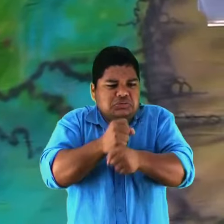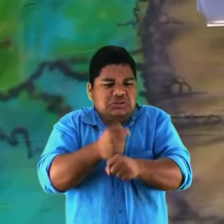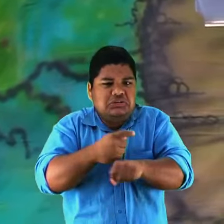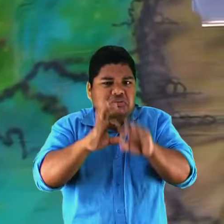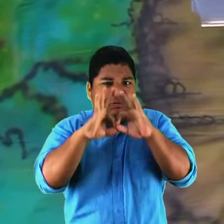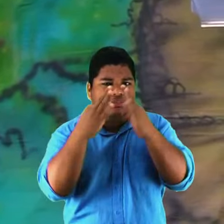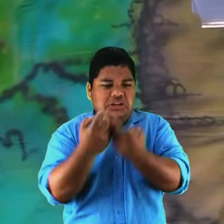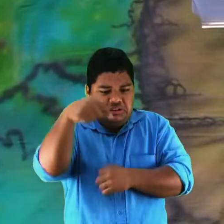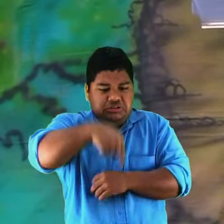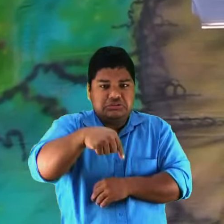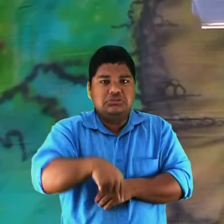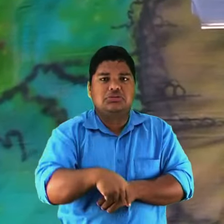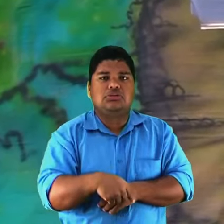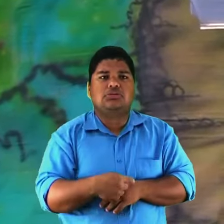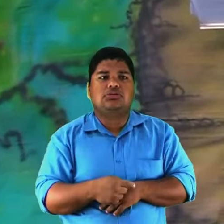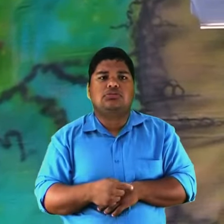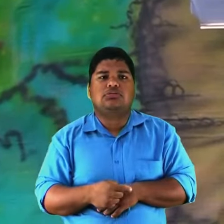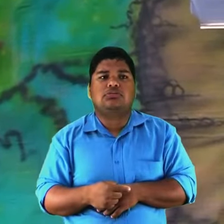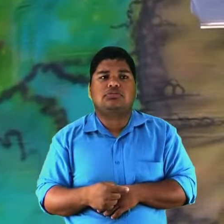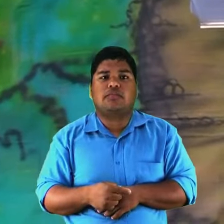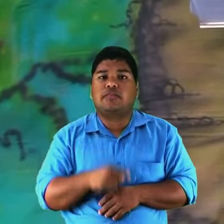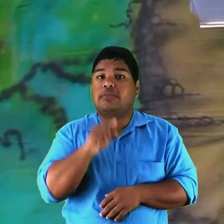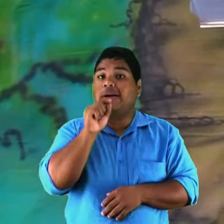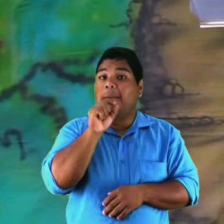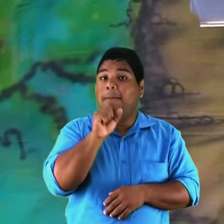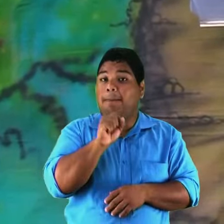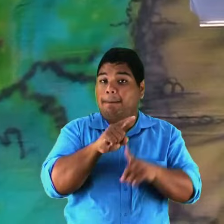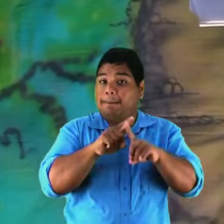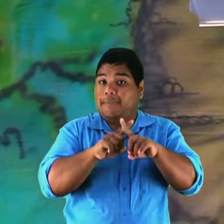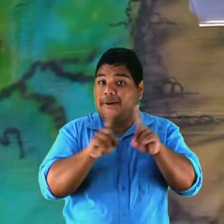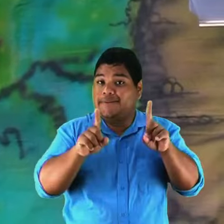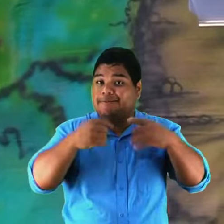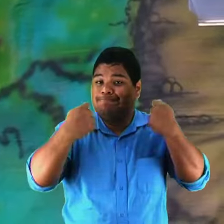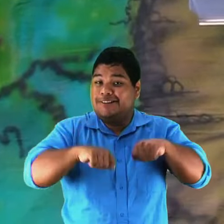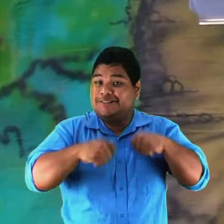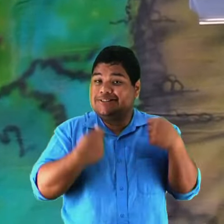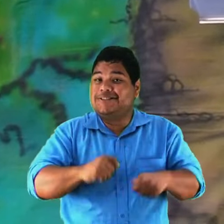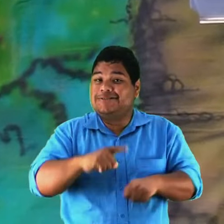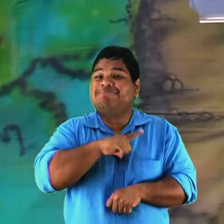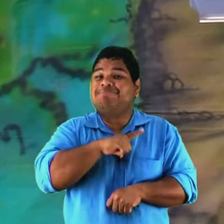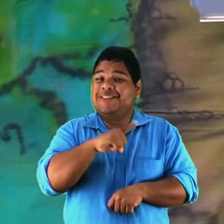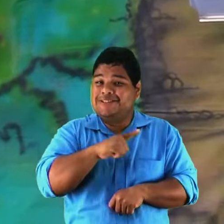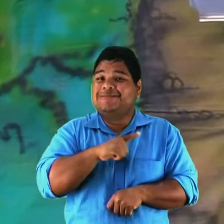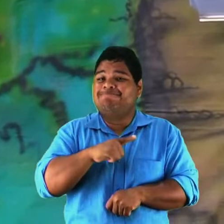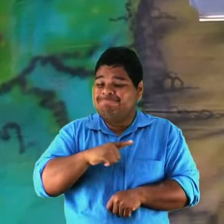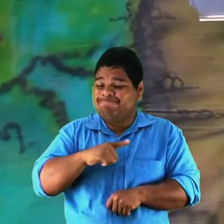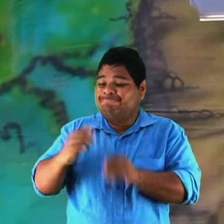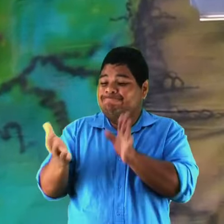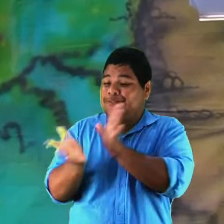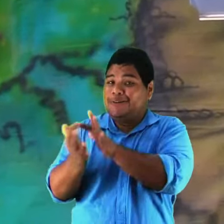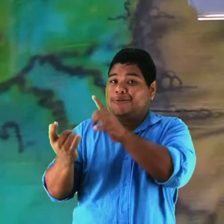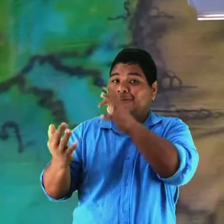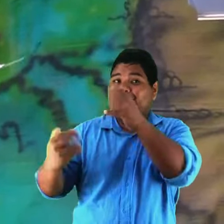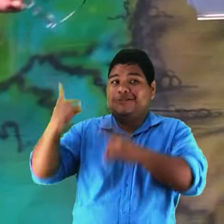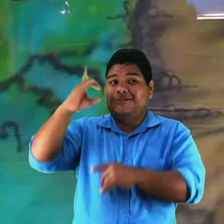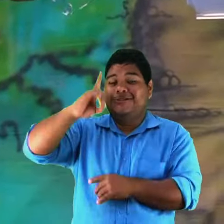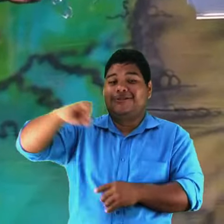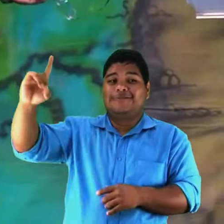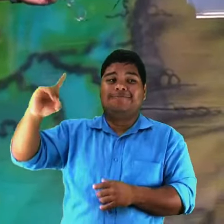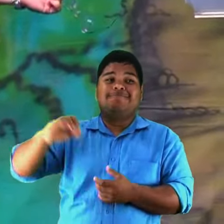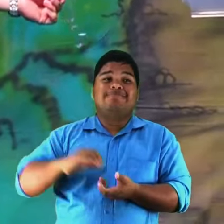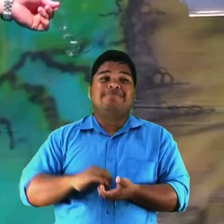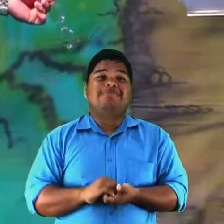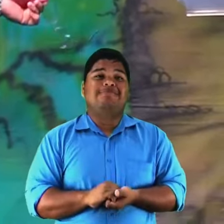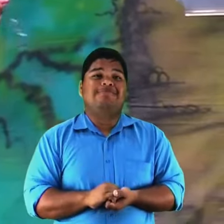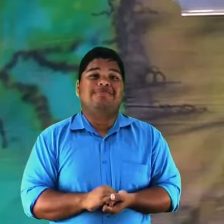desde que seja para a glória de Deus, desde que seja para promover o reino de Deus, e